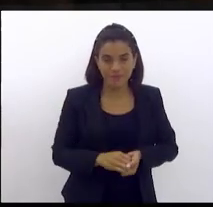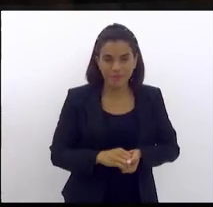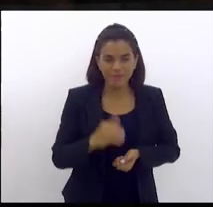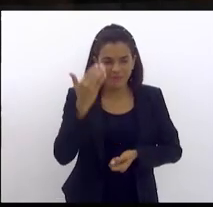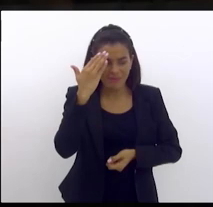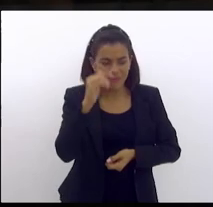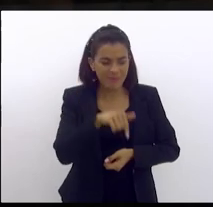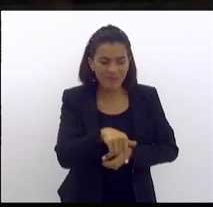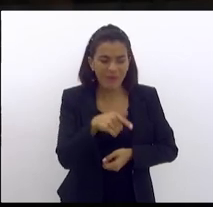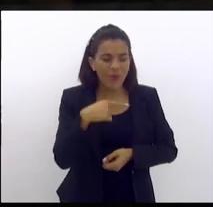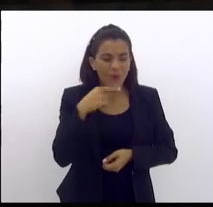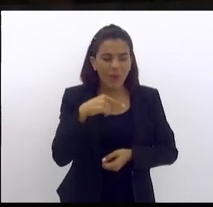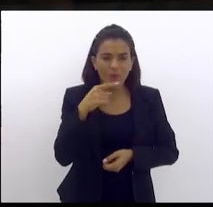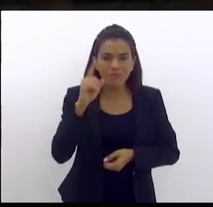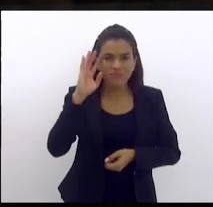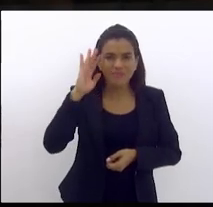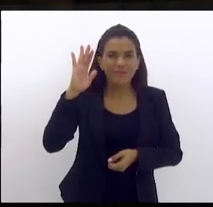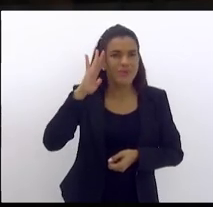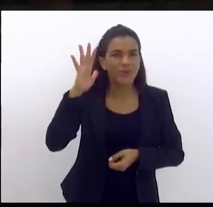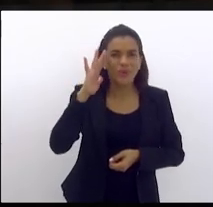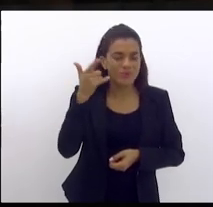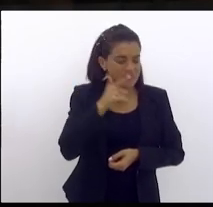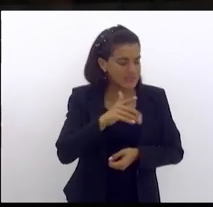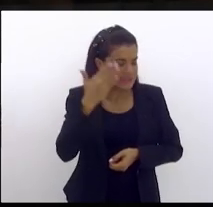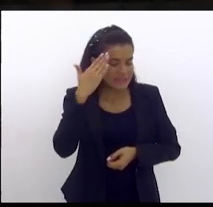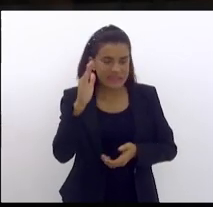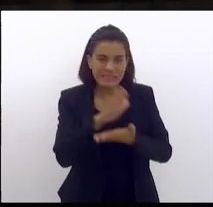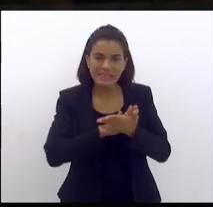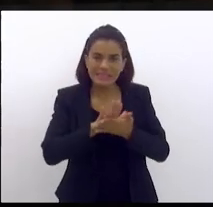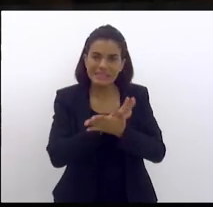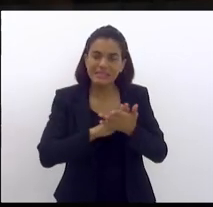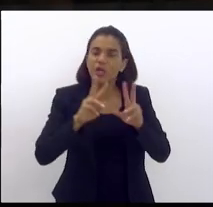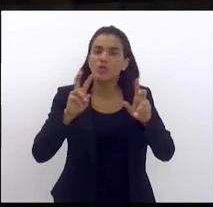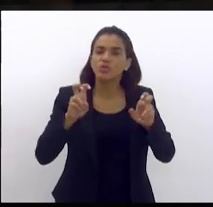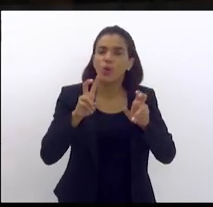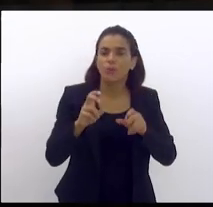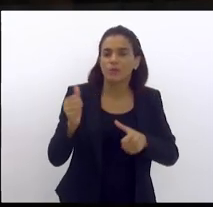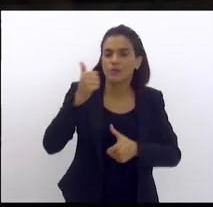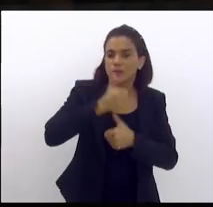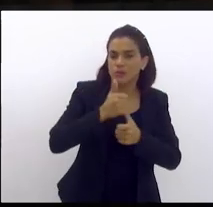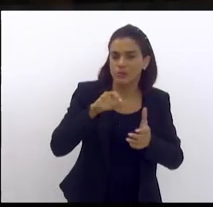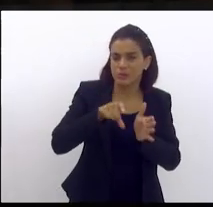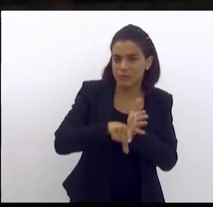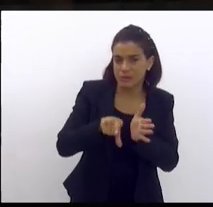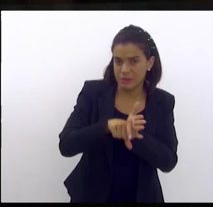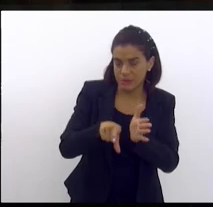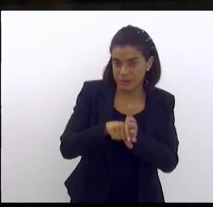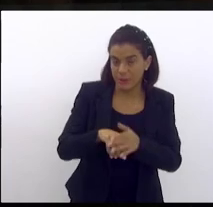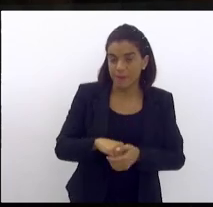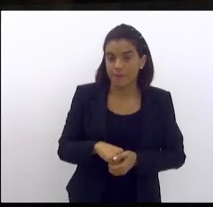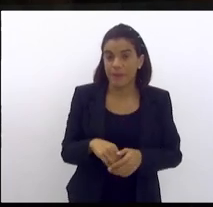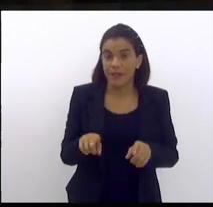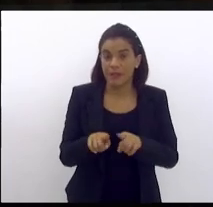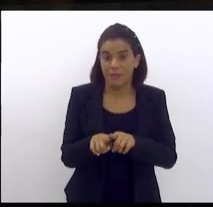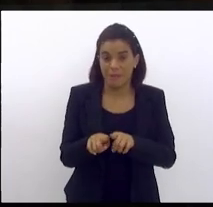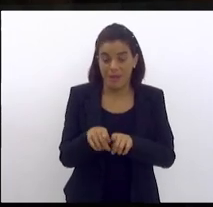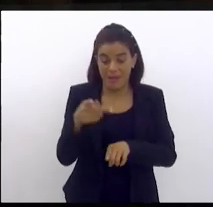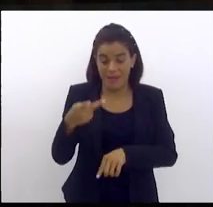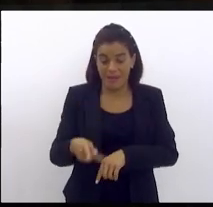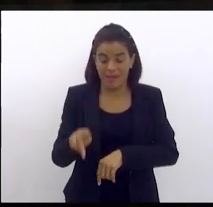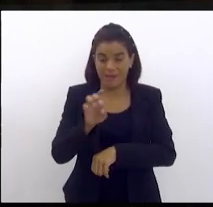seja a substituição tributária bom e pro estado do Rio de